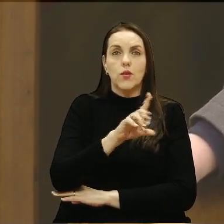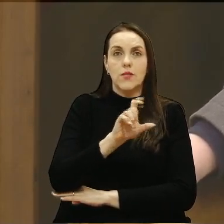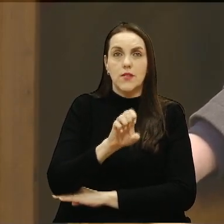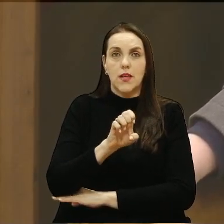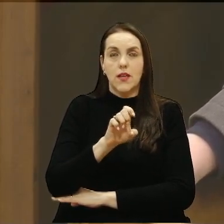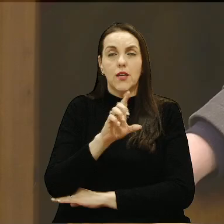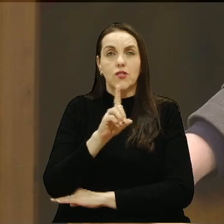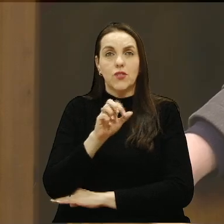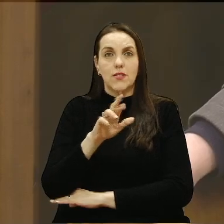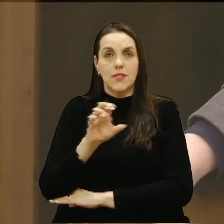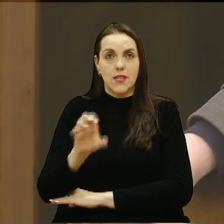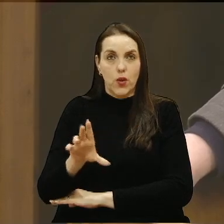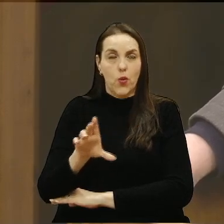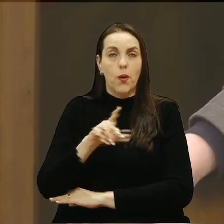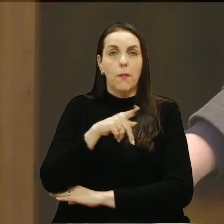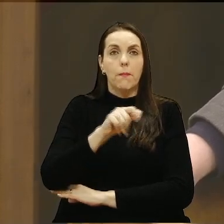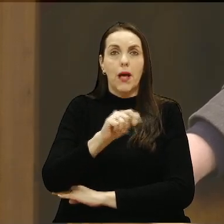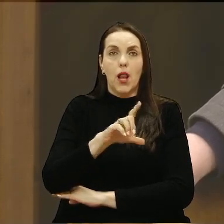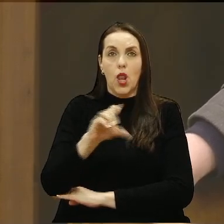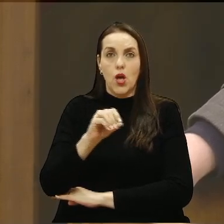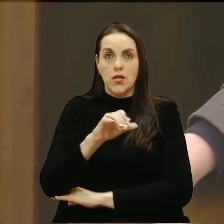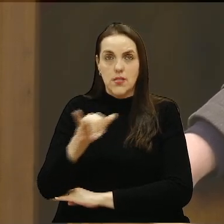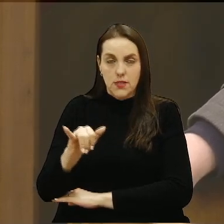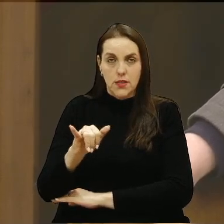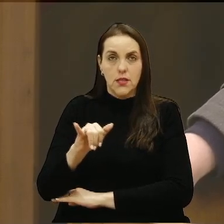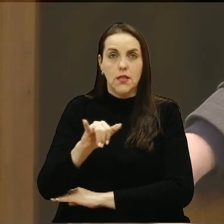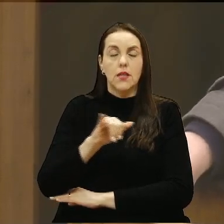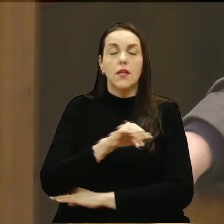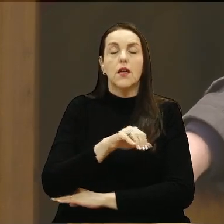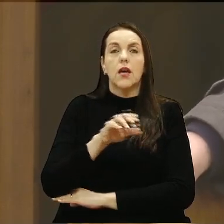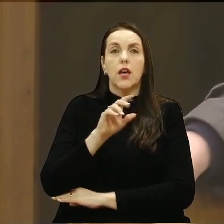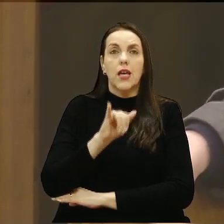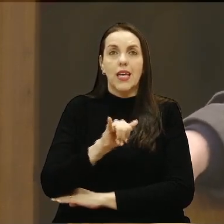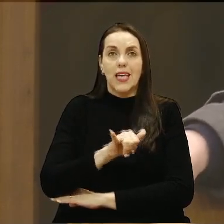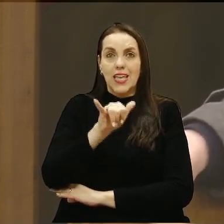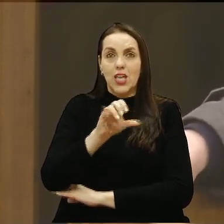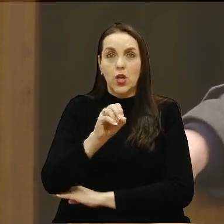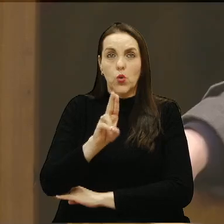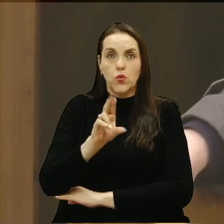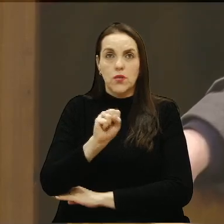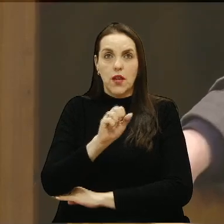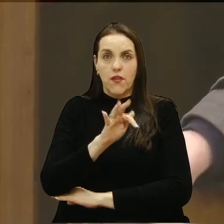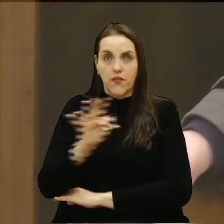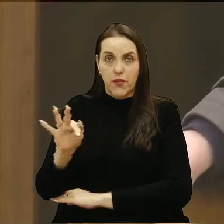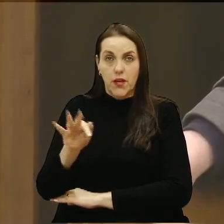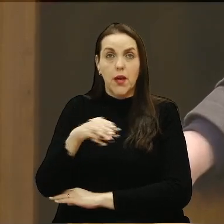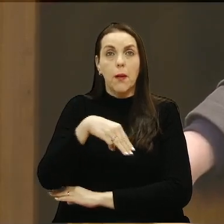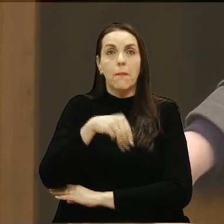Antônio Palocci, nós temos Alberto Iosef, nós temos o Maluf também, temos.